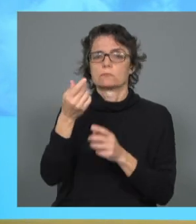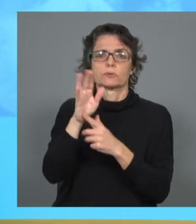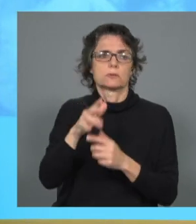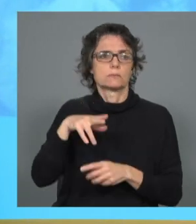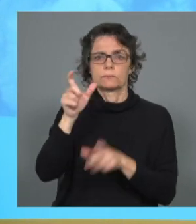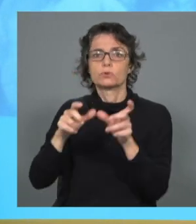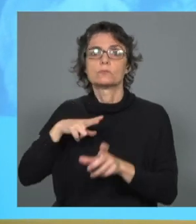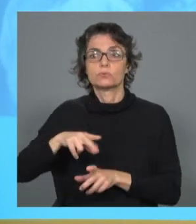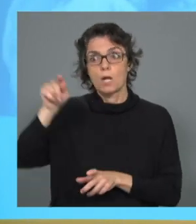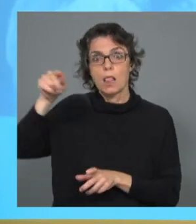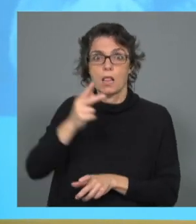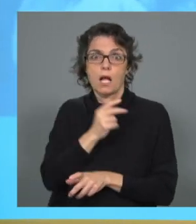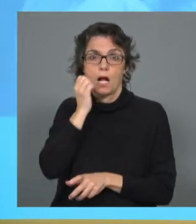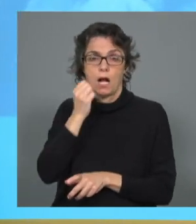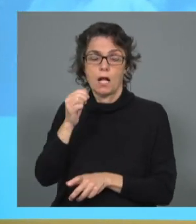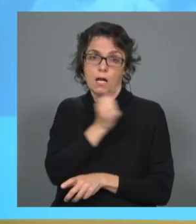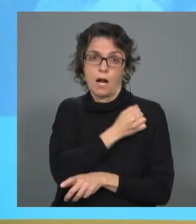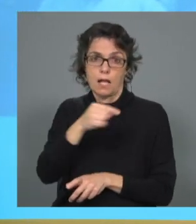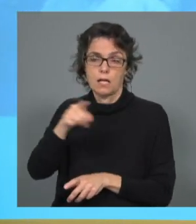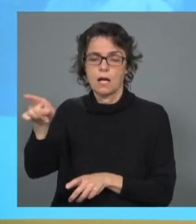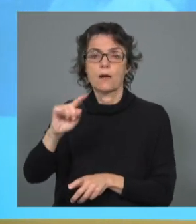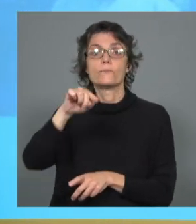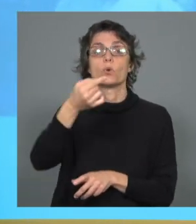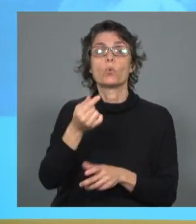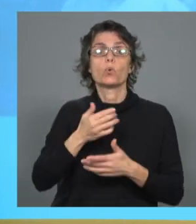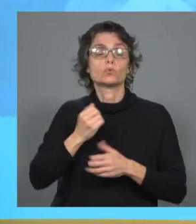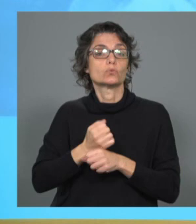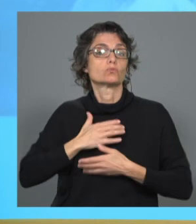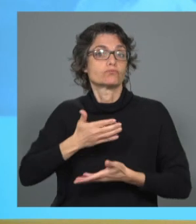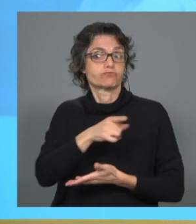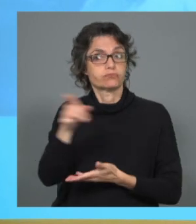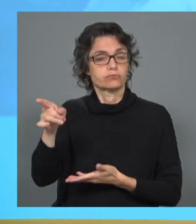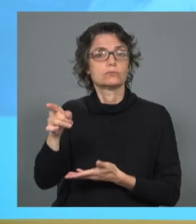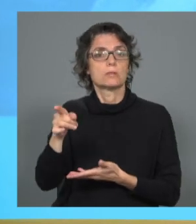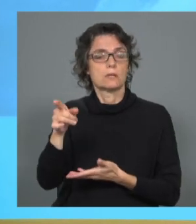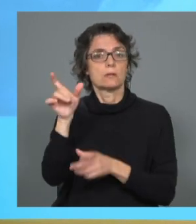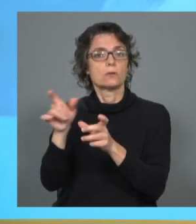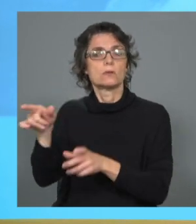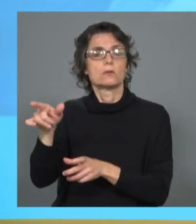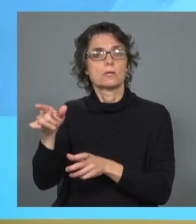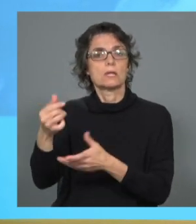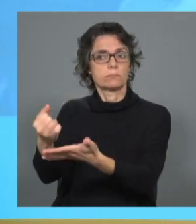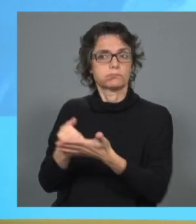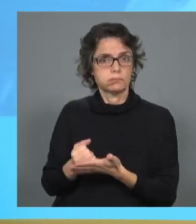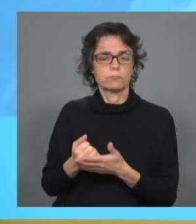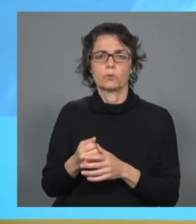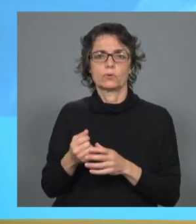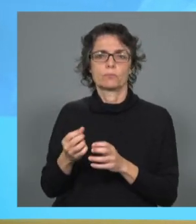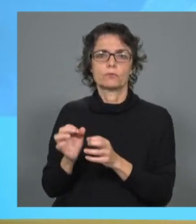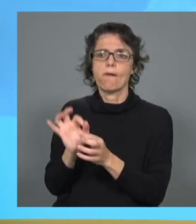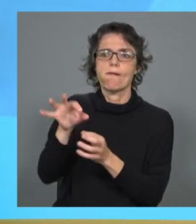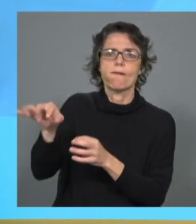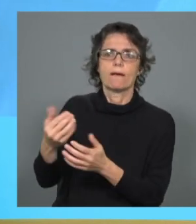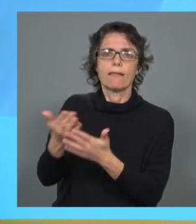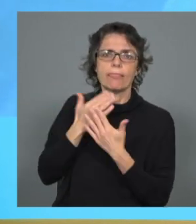outros voluntários que lá estão a ajudar a organizar tudo isto, que também nos deram algumas dicas, nos